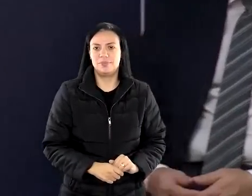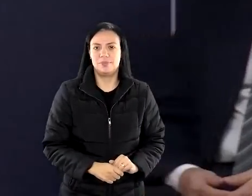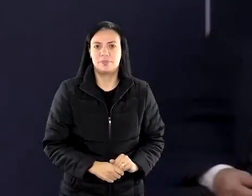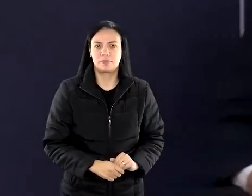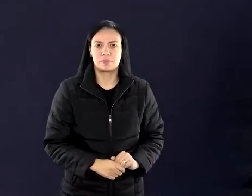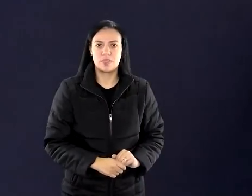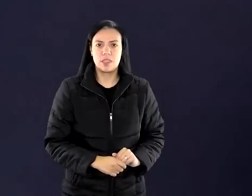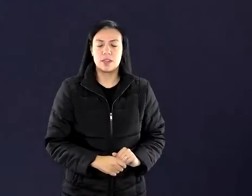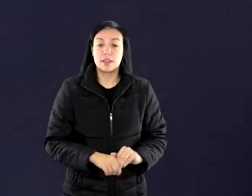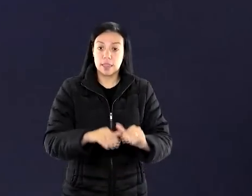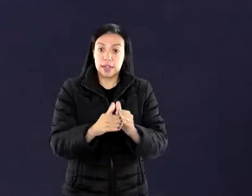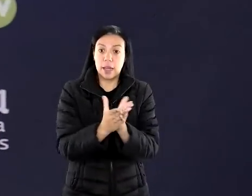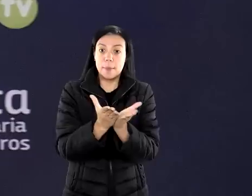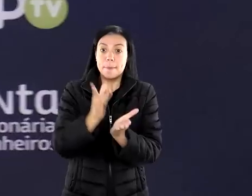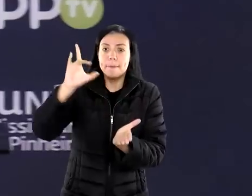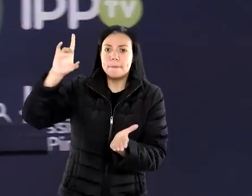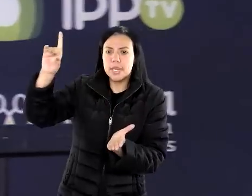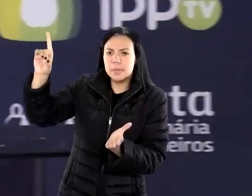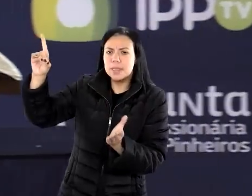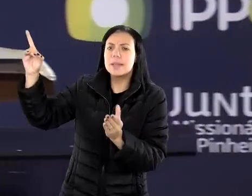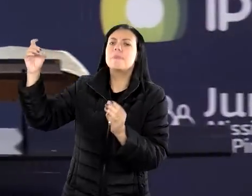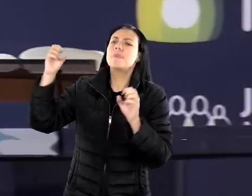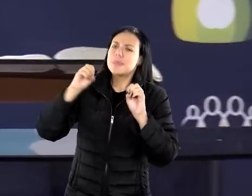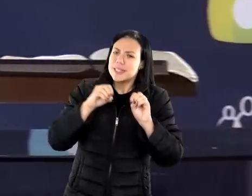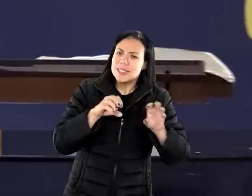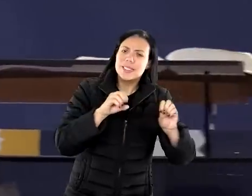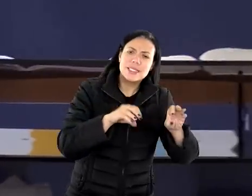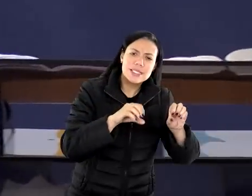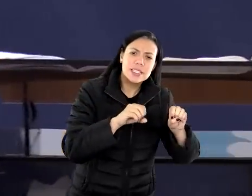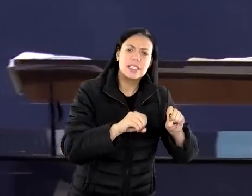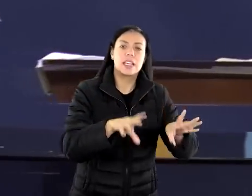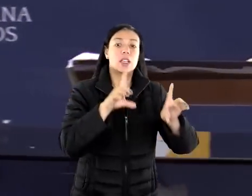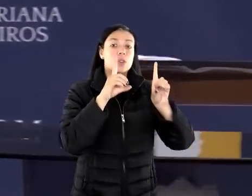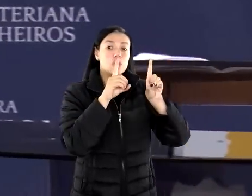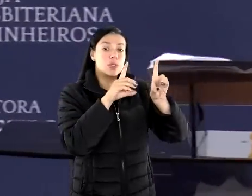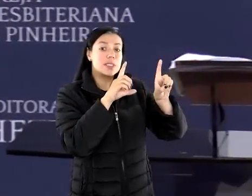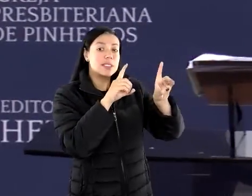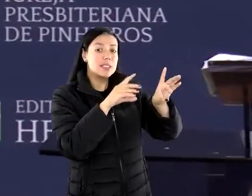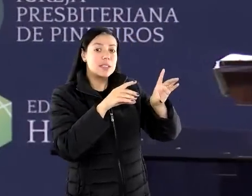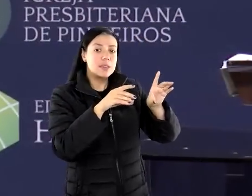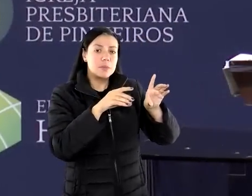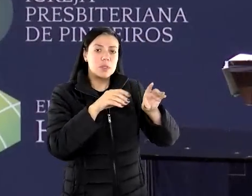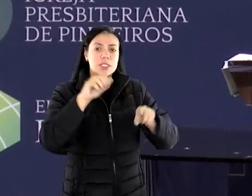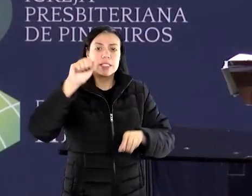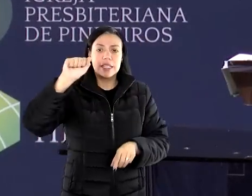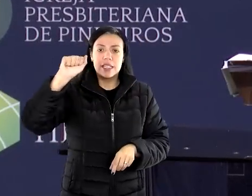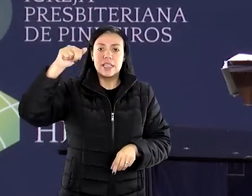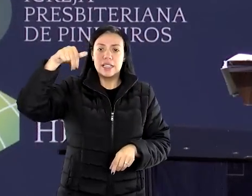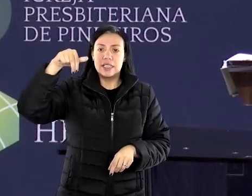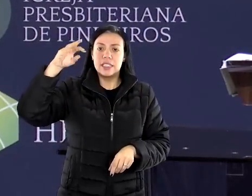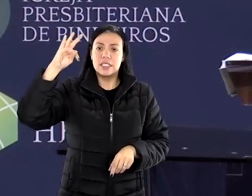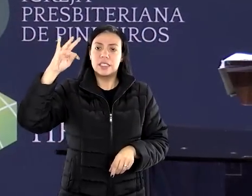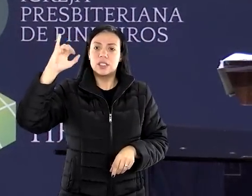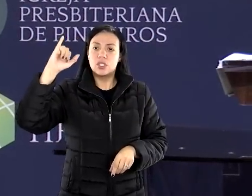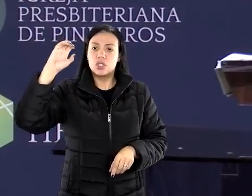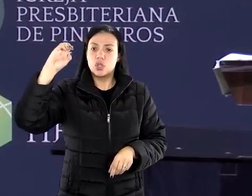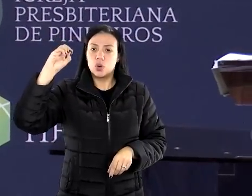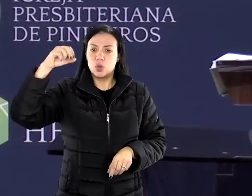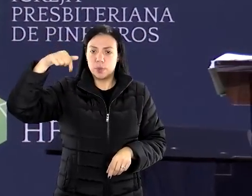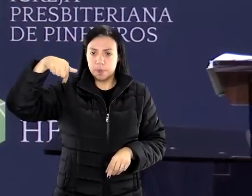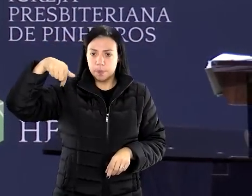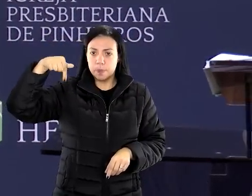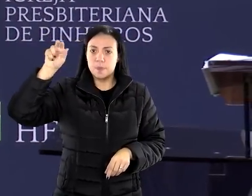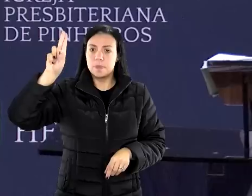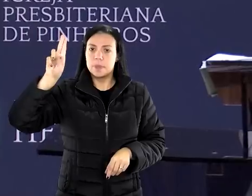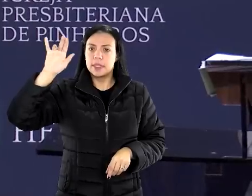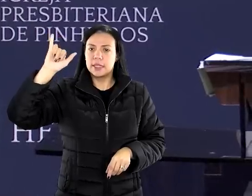A Bíblia fala que os discípulos lá em Antioquia, quando a igreja foi plantada, foram